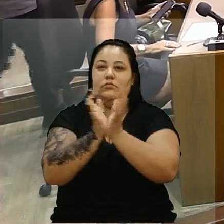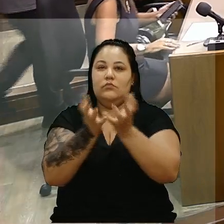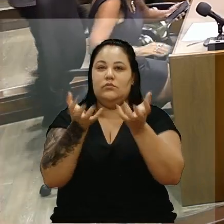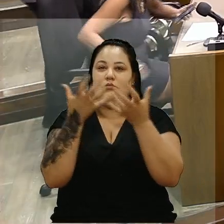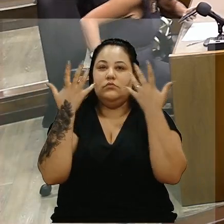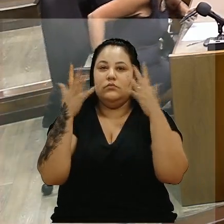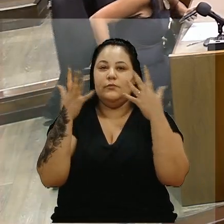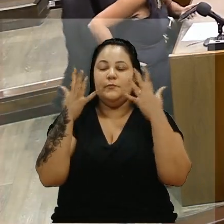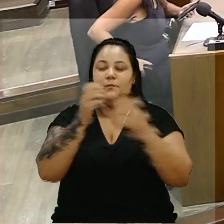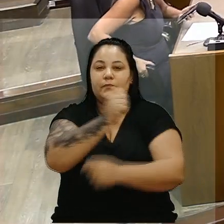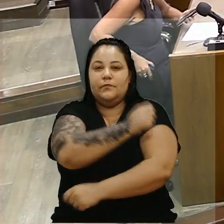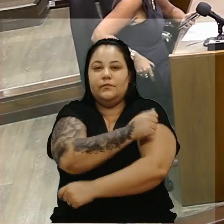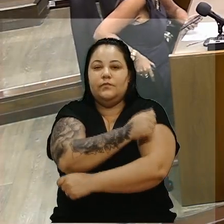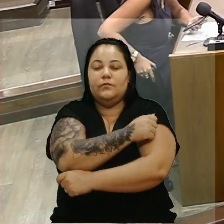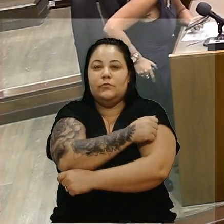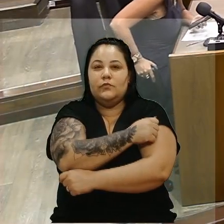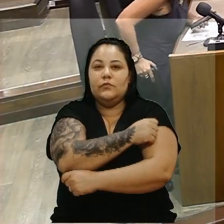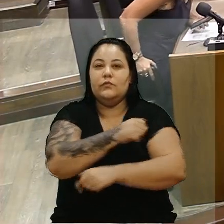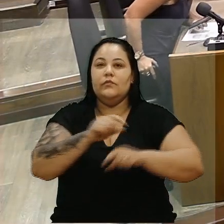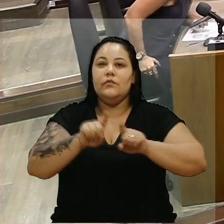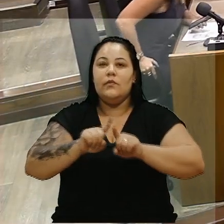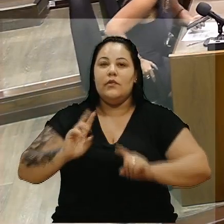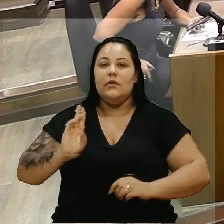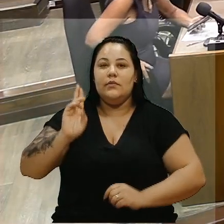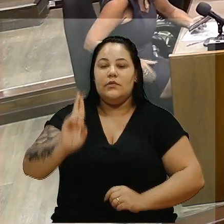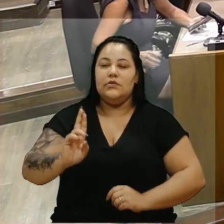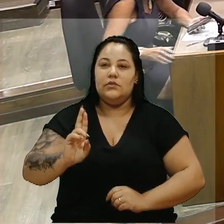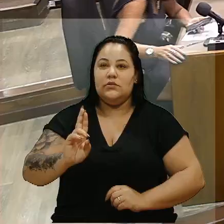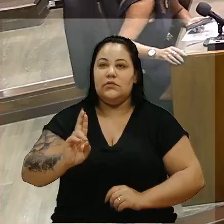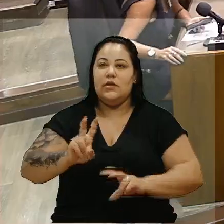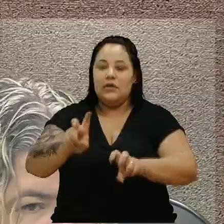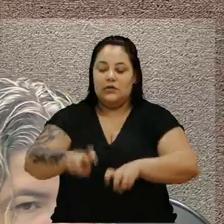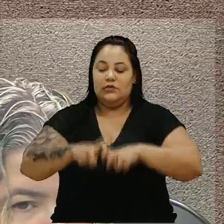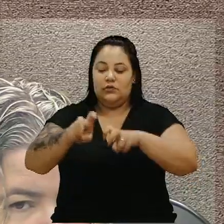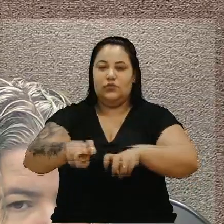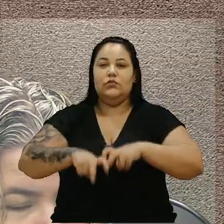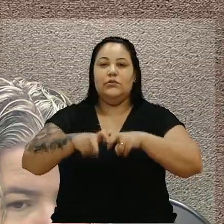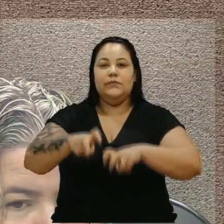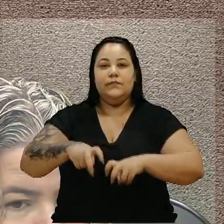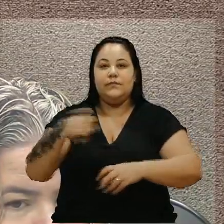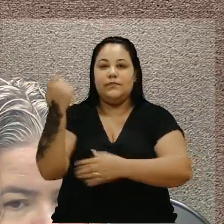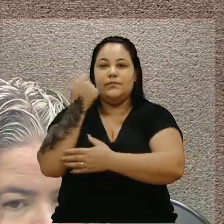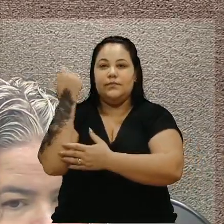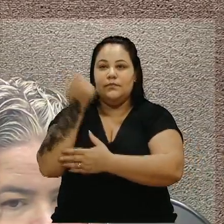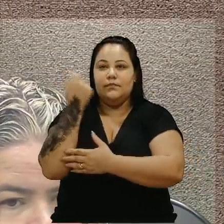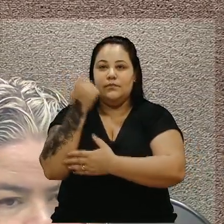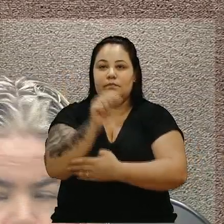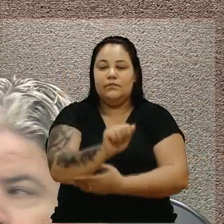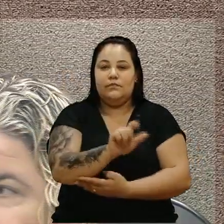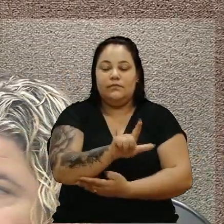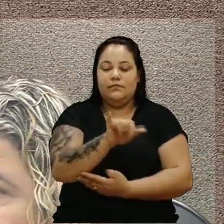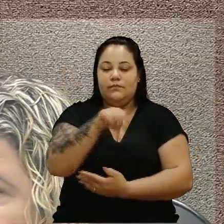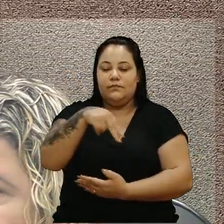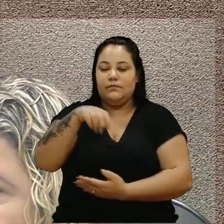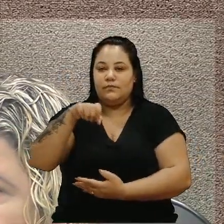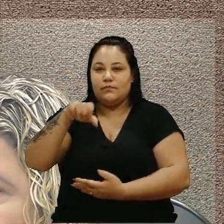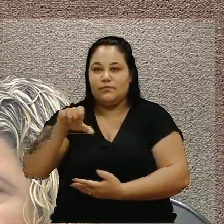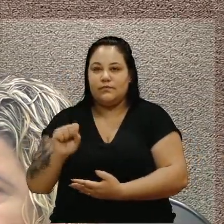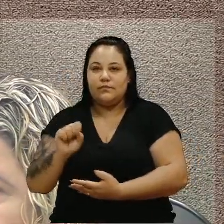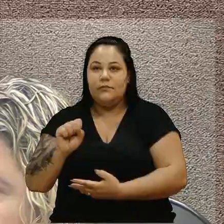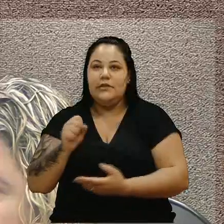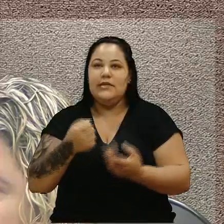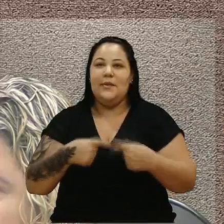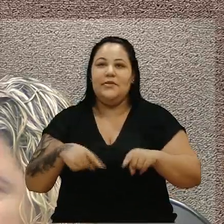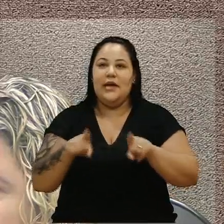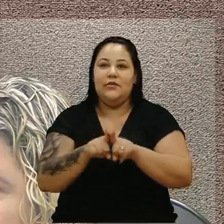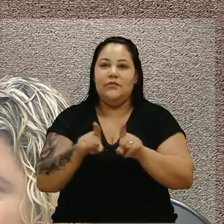aluna e representante da agricultura do Rio Grande do Sul, a Aline Mussoi, de São Francisco de Paula, que está aqui